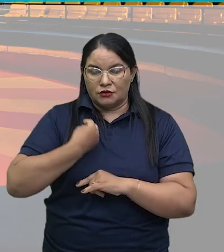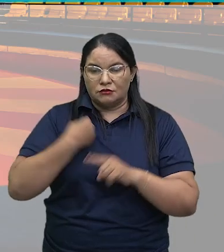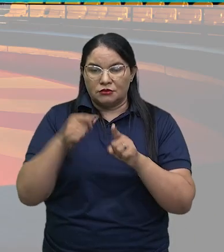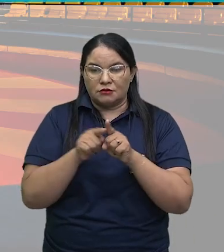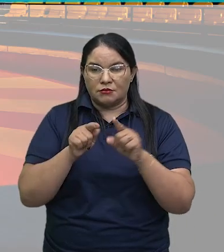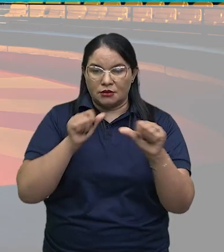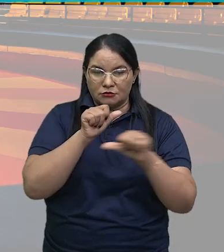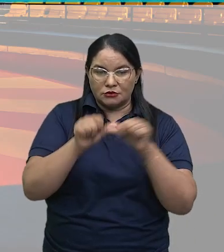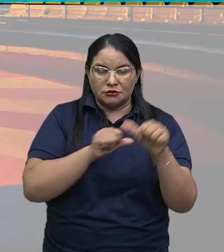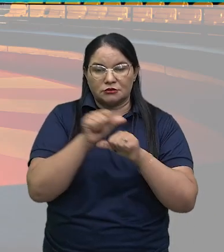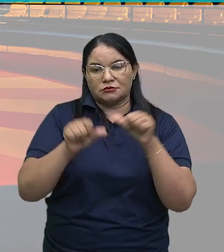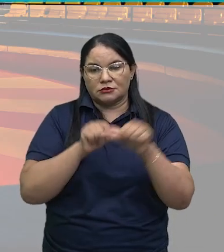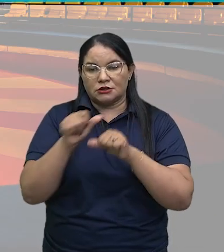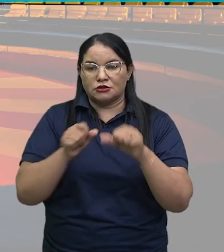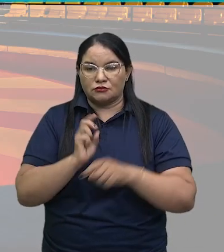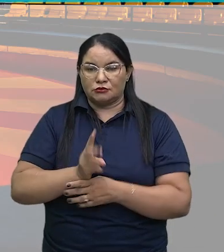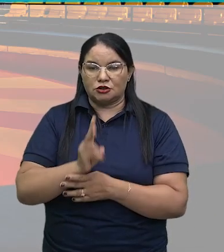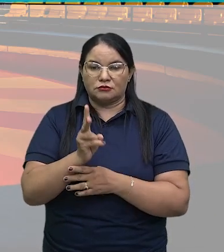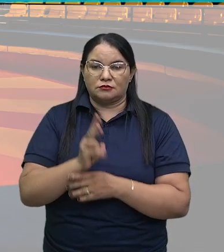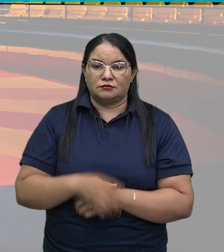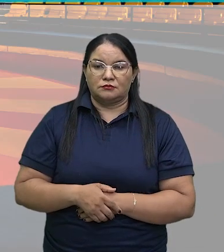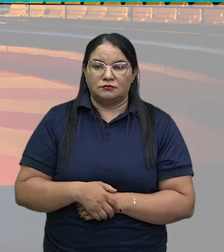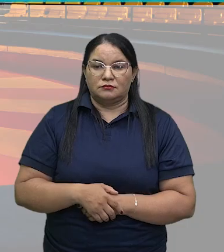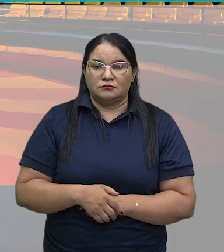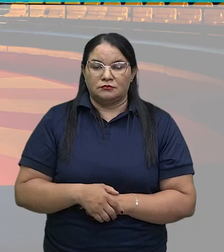em transformação contínua.